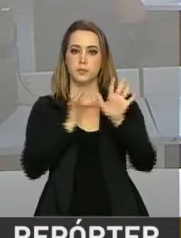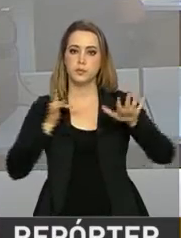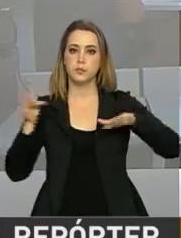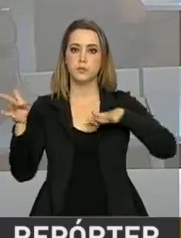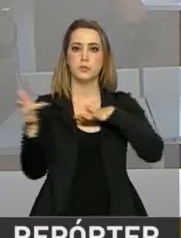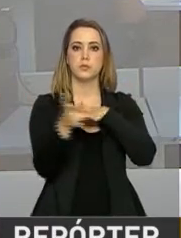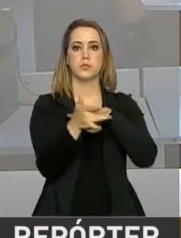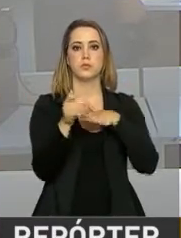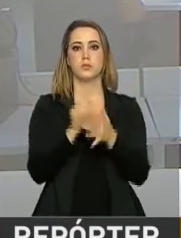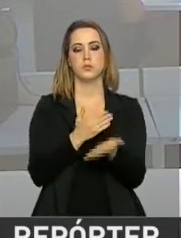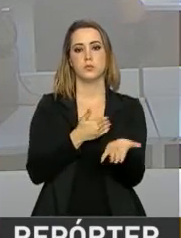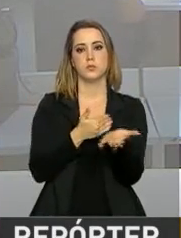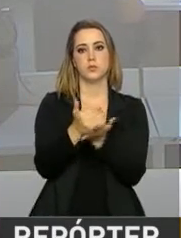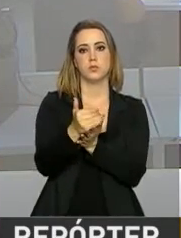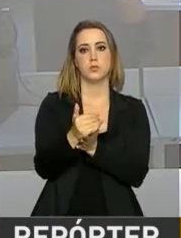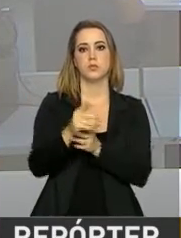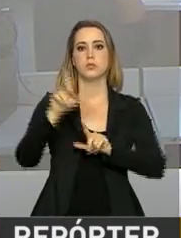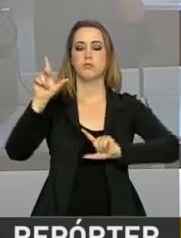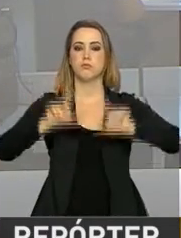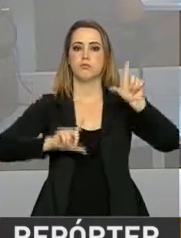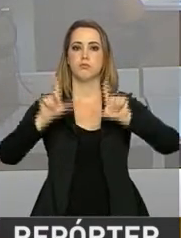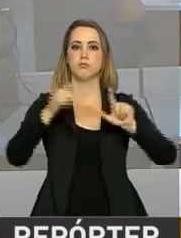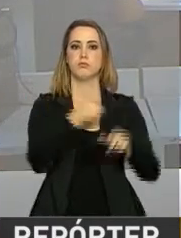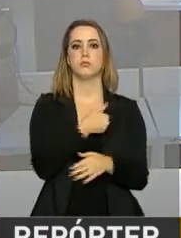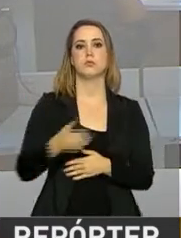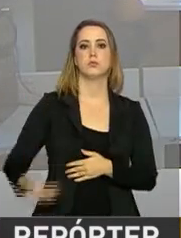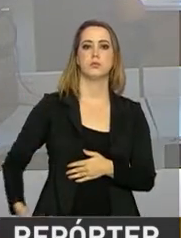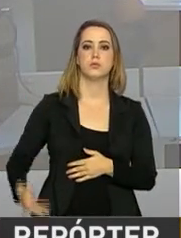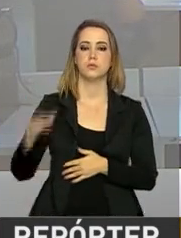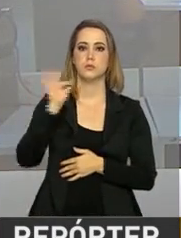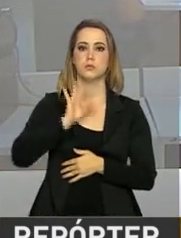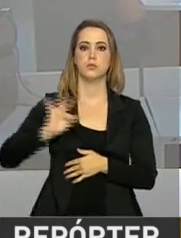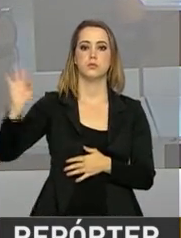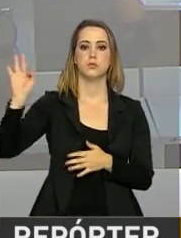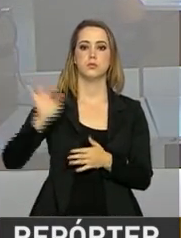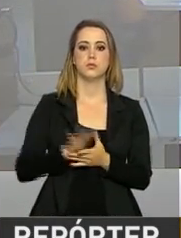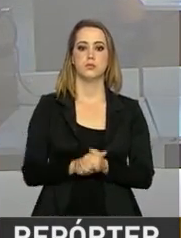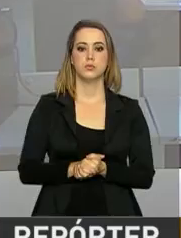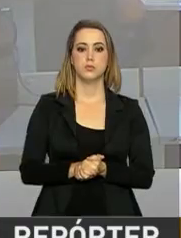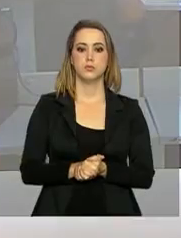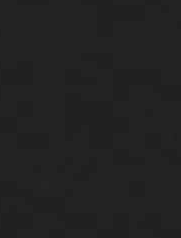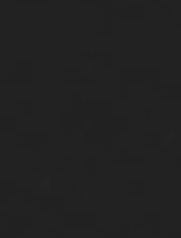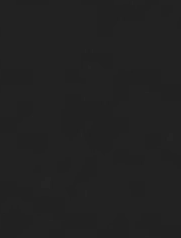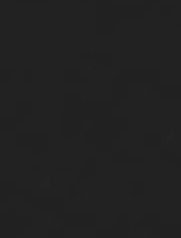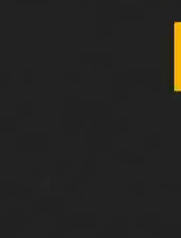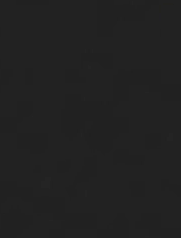pelas nossas redes sociais continue com a gente aqui na nbr a tv do governo federal